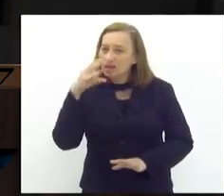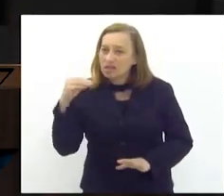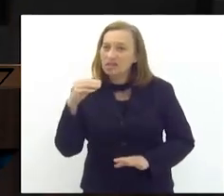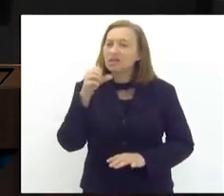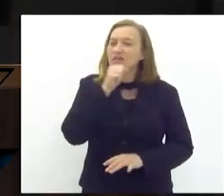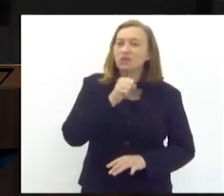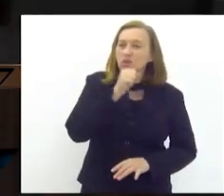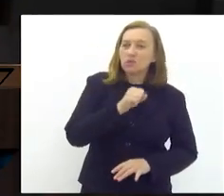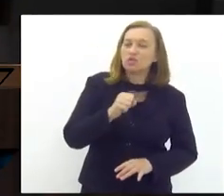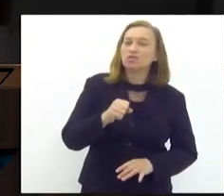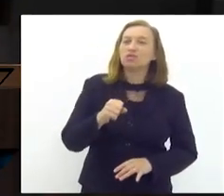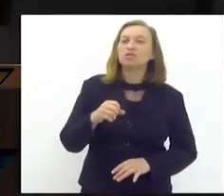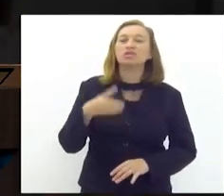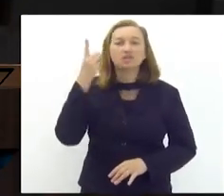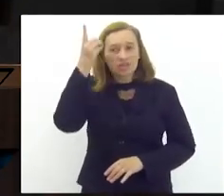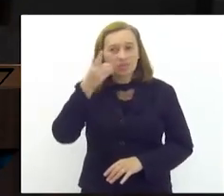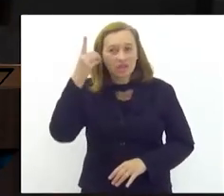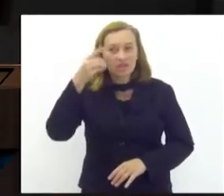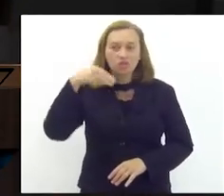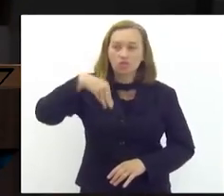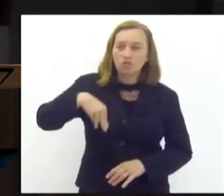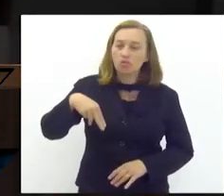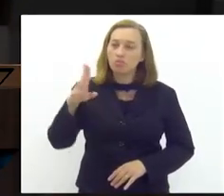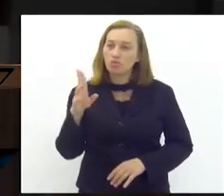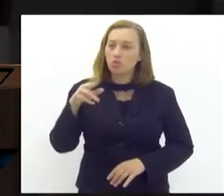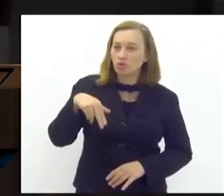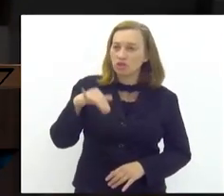deputado munir Neto